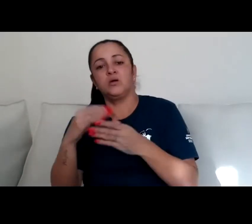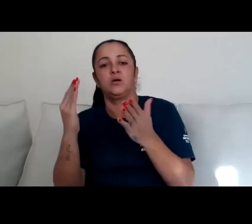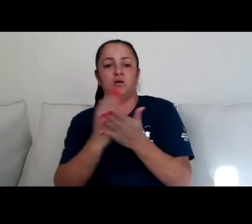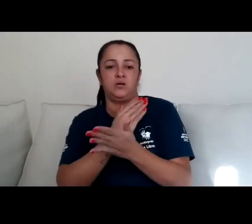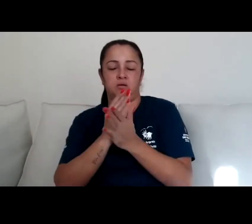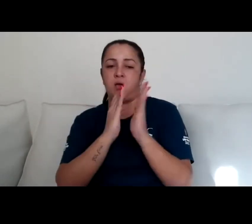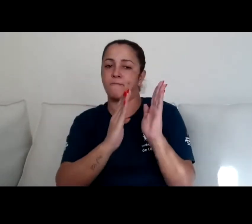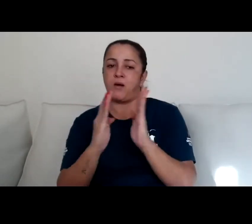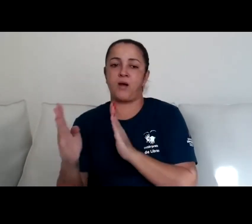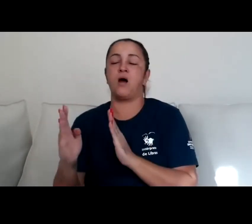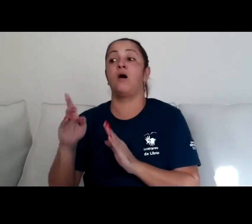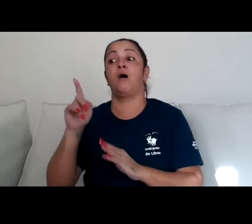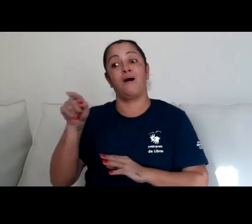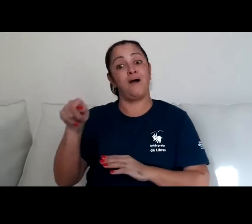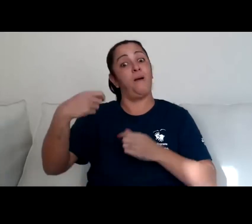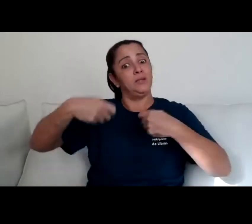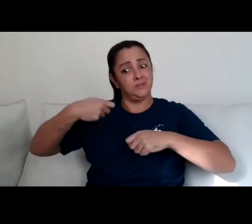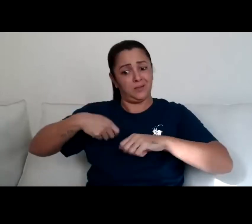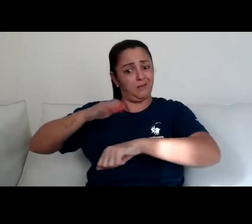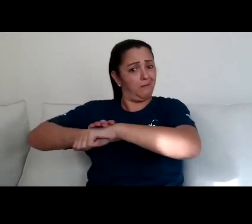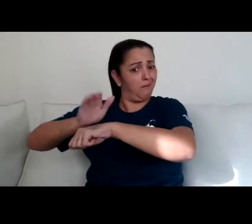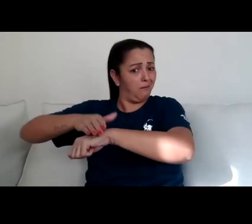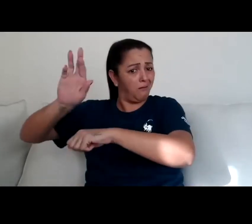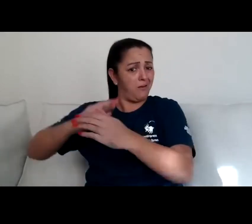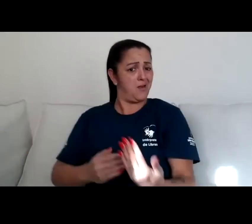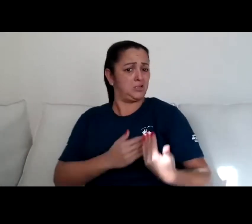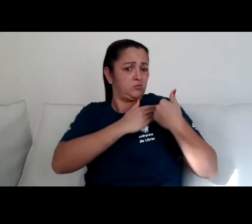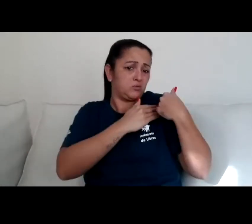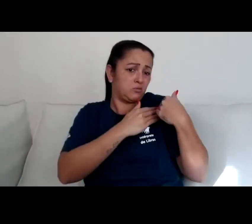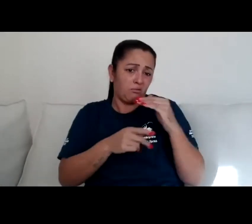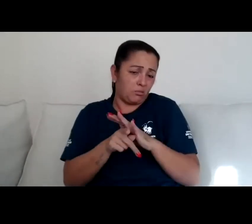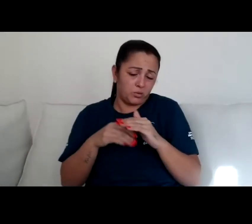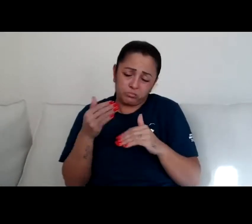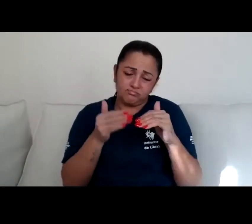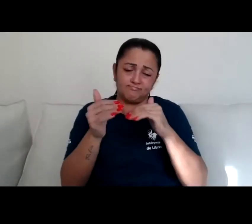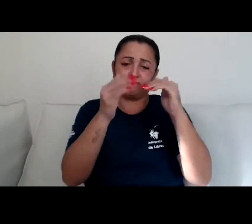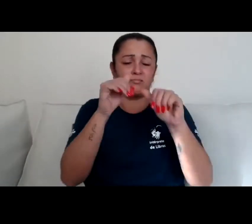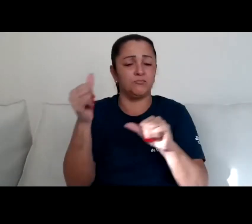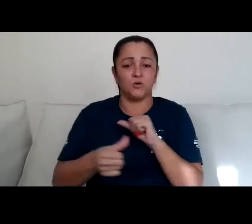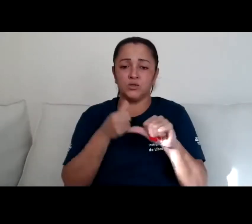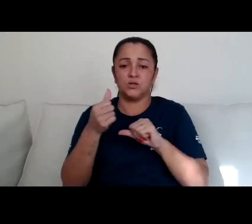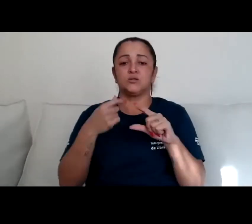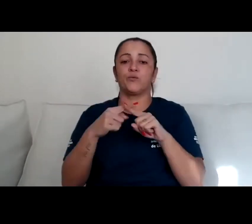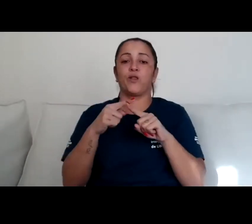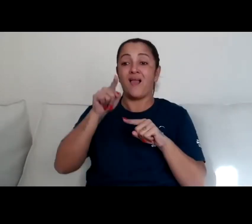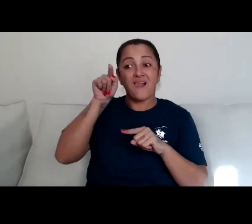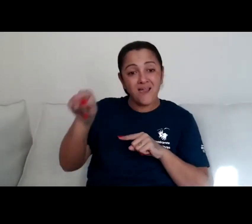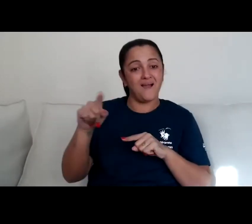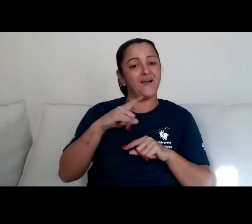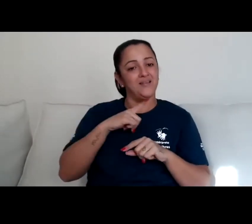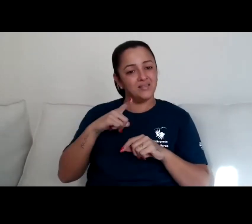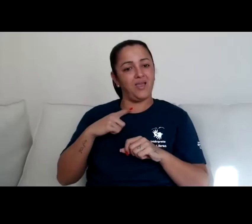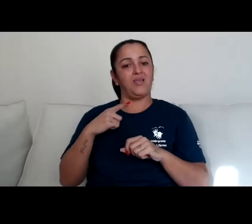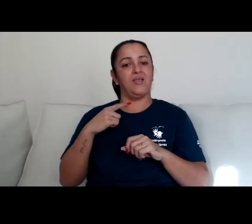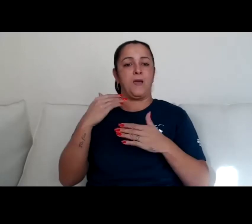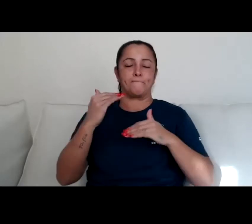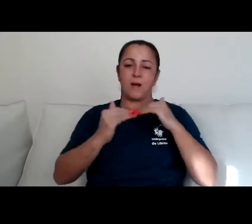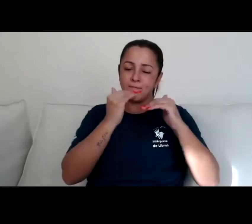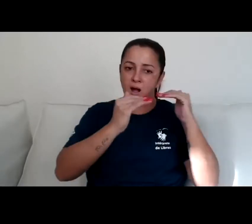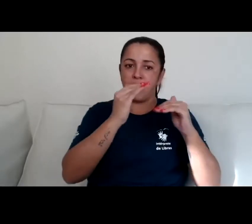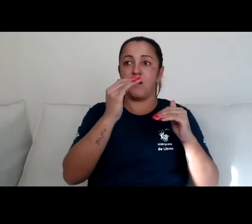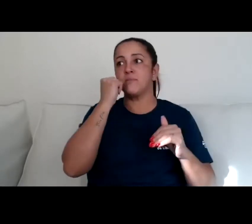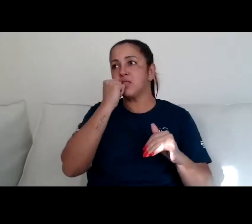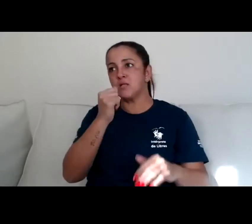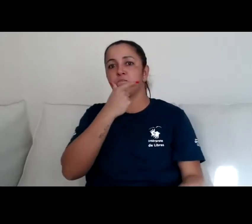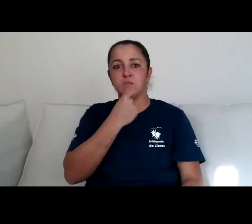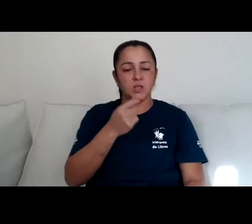se responsabilizar nesse processo de mudança, porque é lá que estão as obras, é lá que aquele menino, aquela menina preta